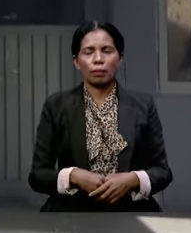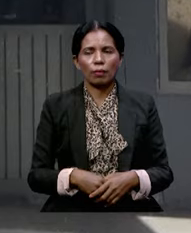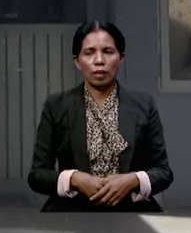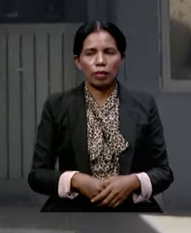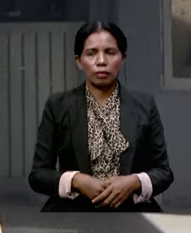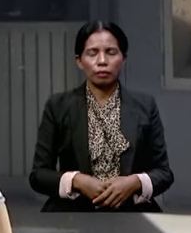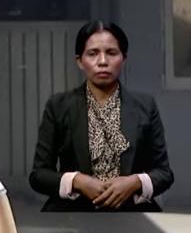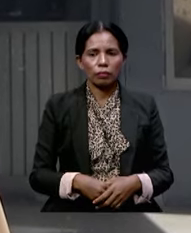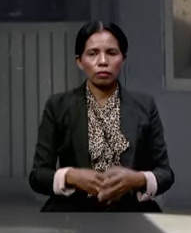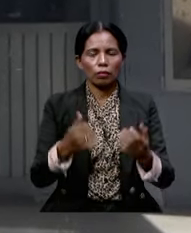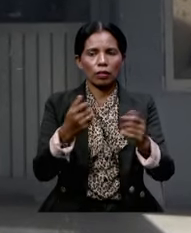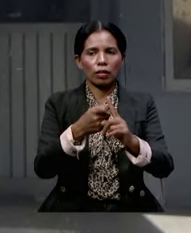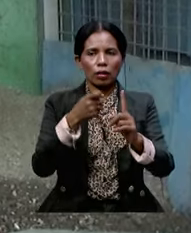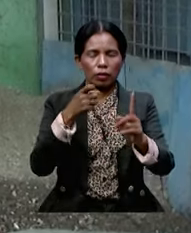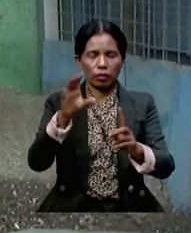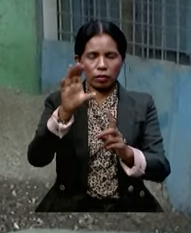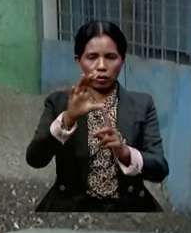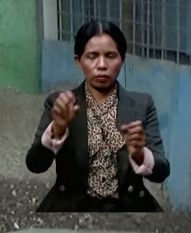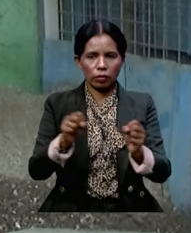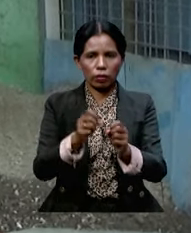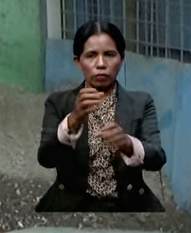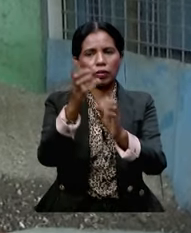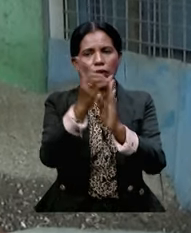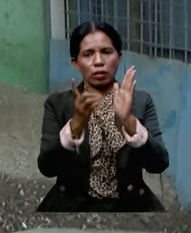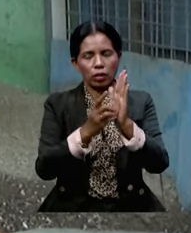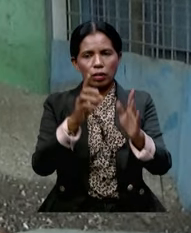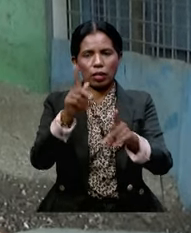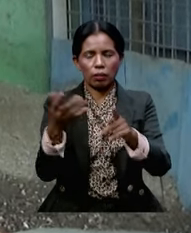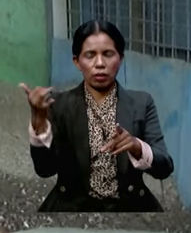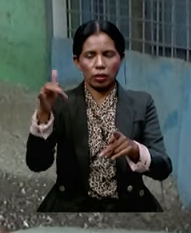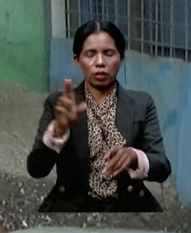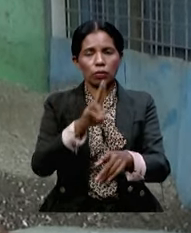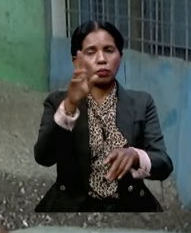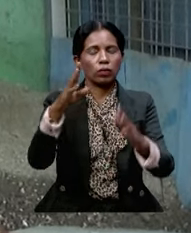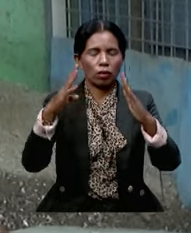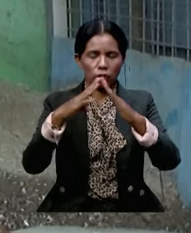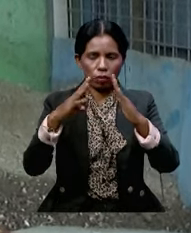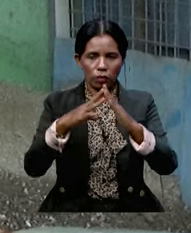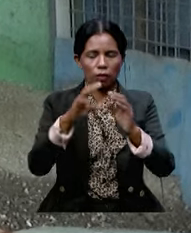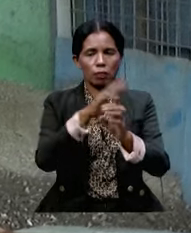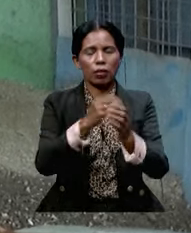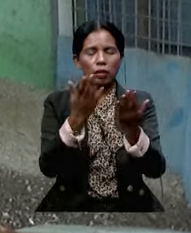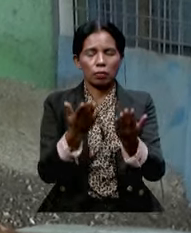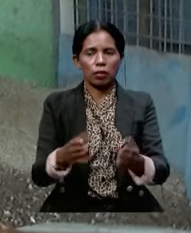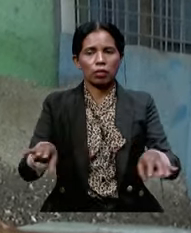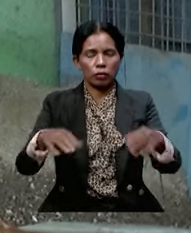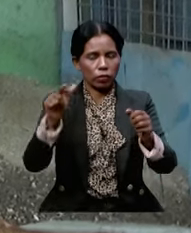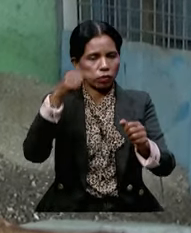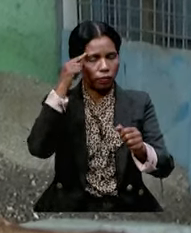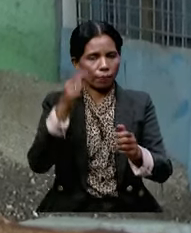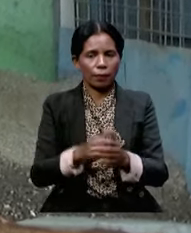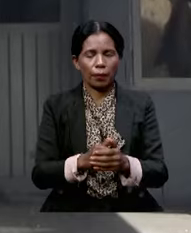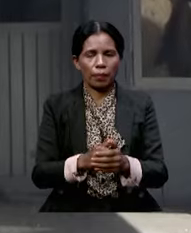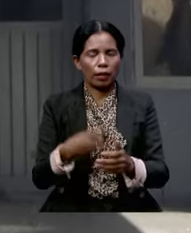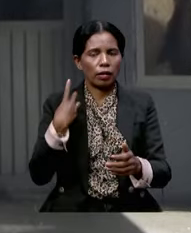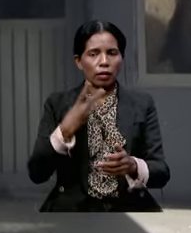de dau ne parte autoridade local mo sa ho futi dadas kona ba komunidade afetaru sira nune bele hakman servisu governo nian. Baya misor posto